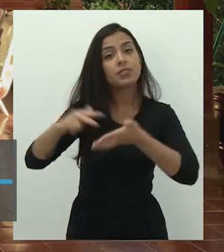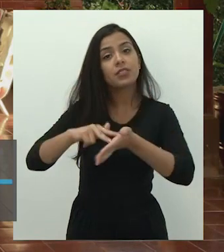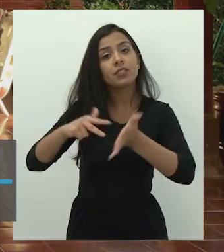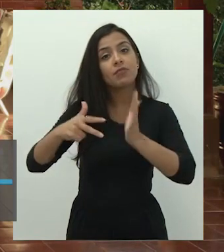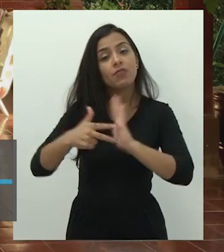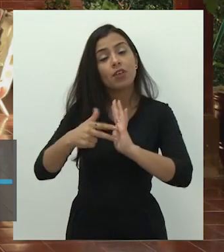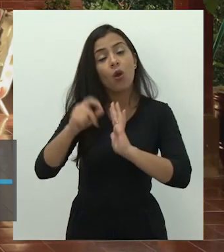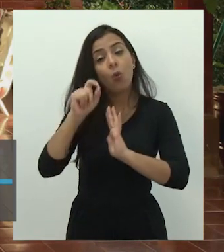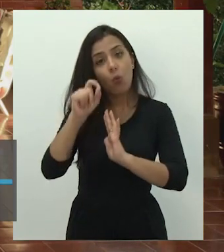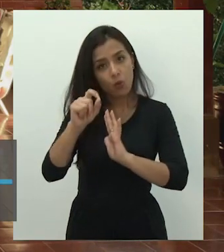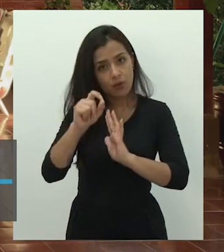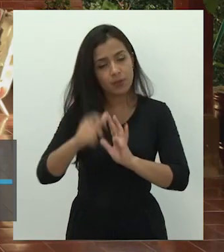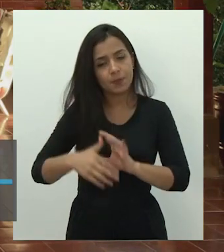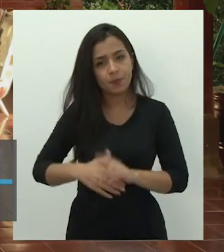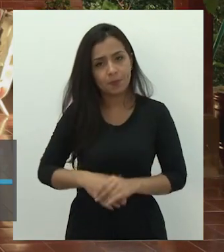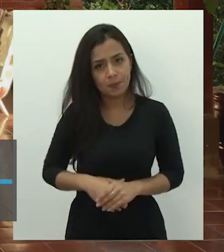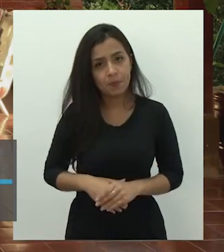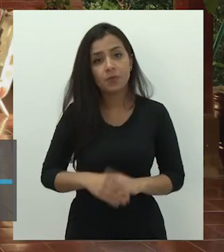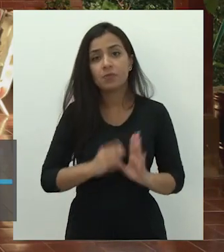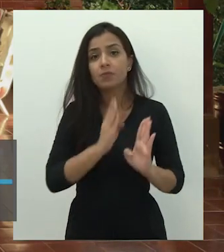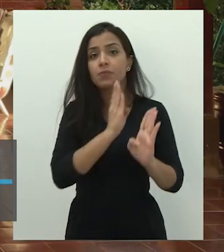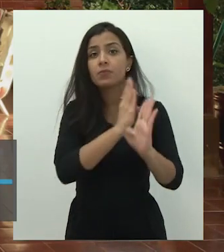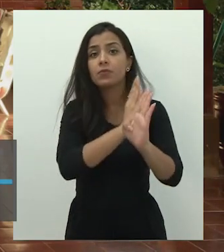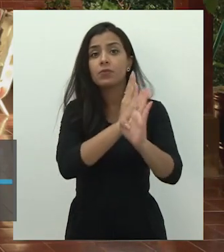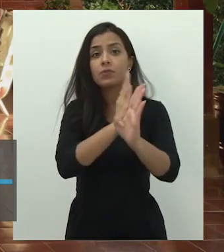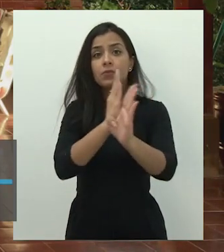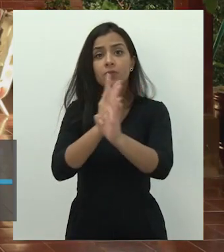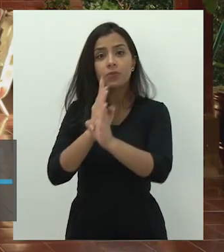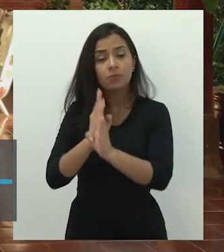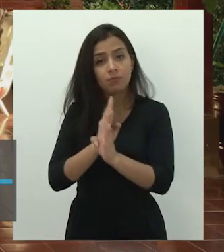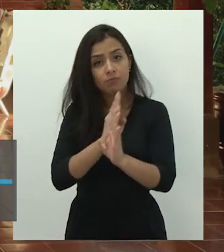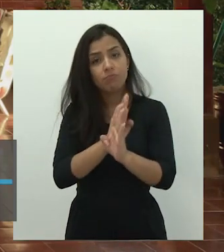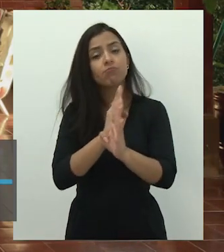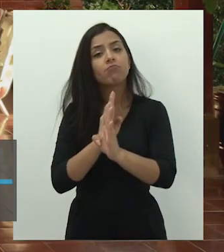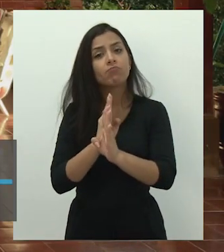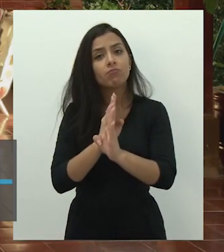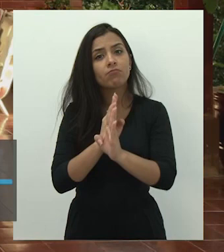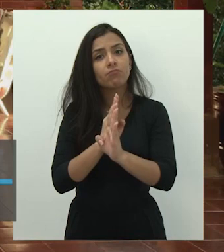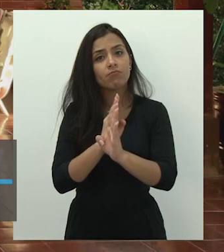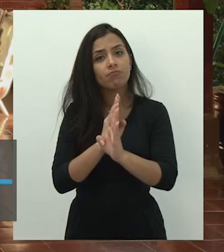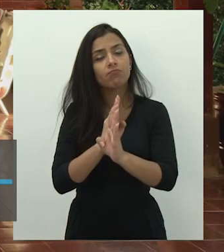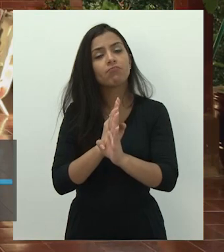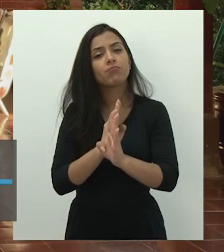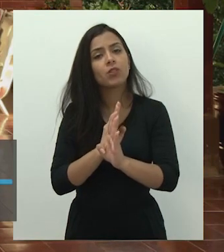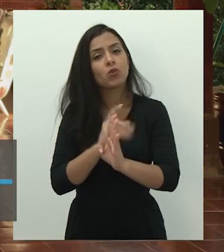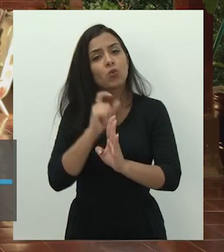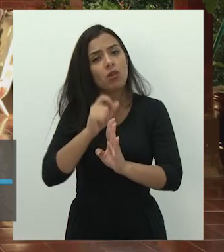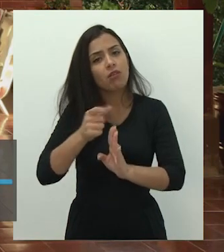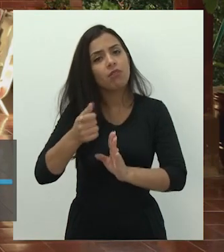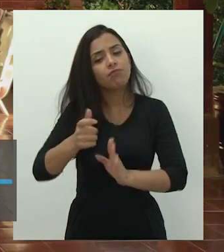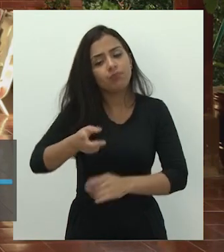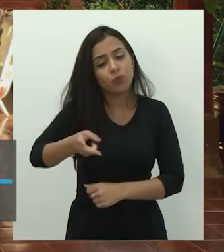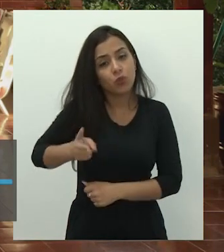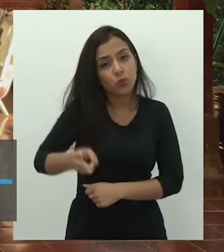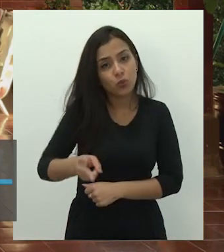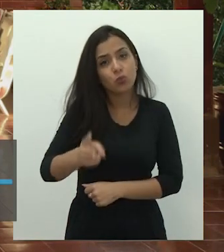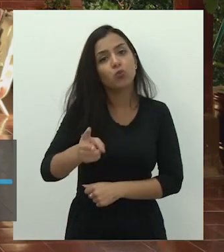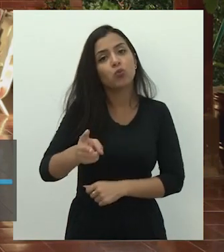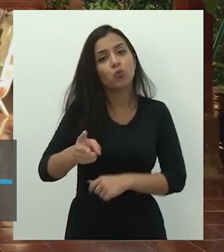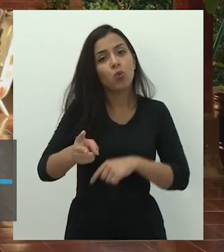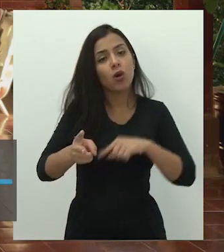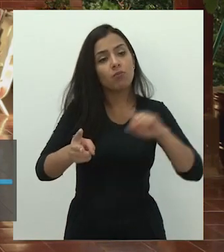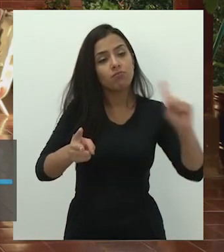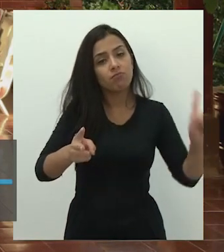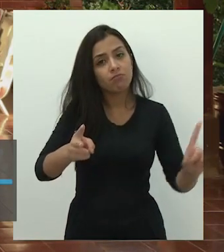que significa o quê? Identificar o que permanece constante em contraste com